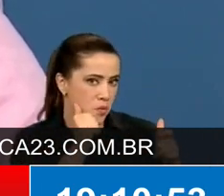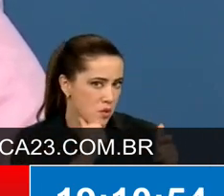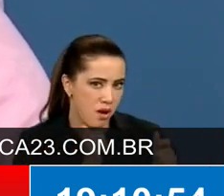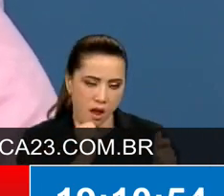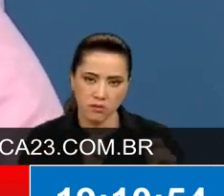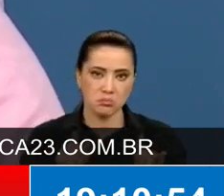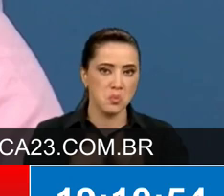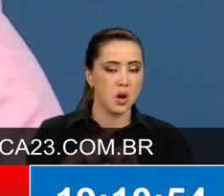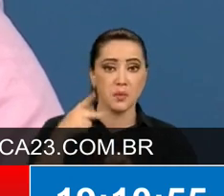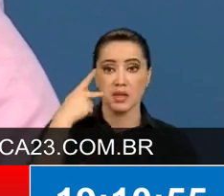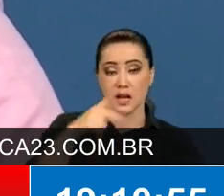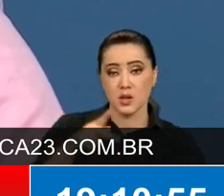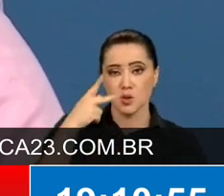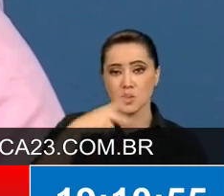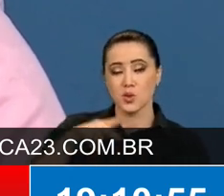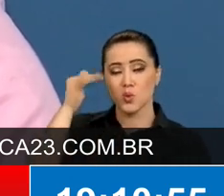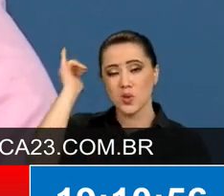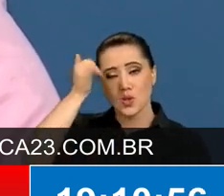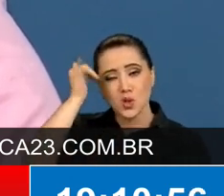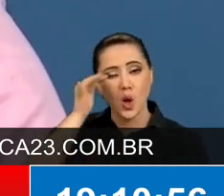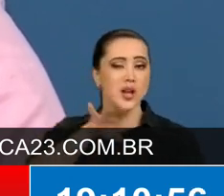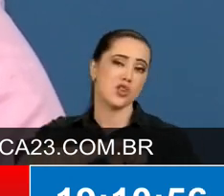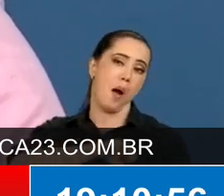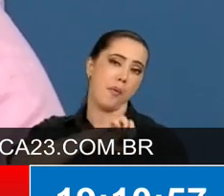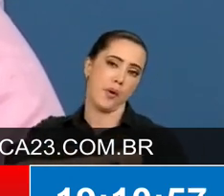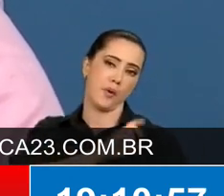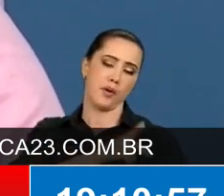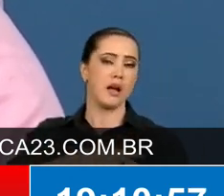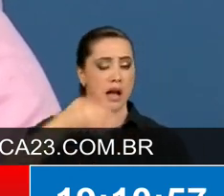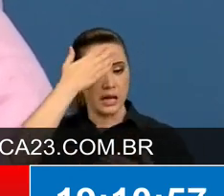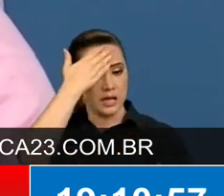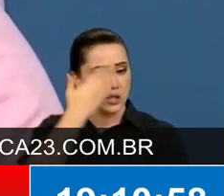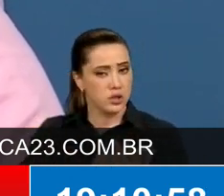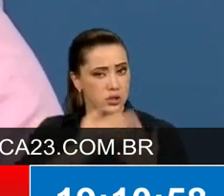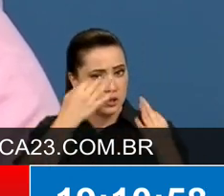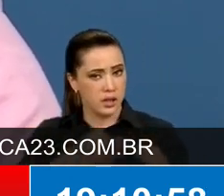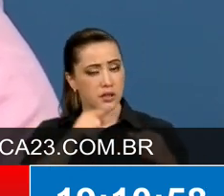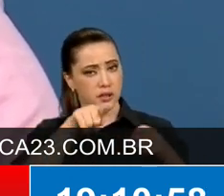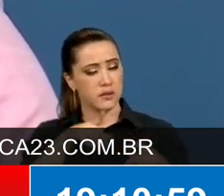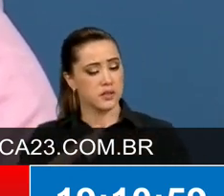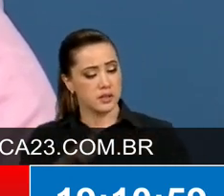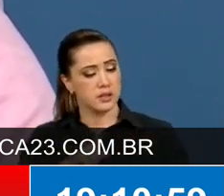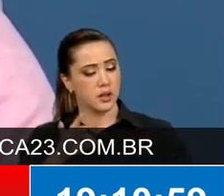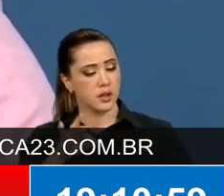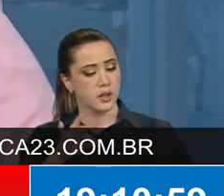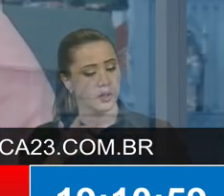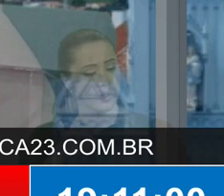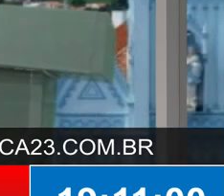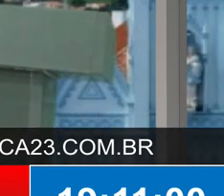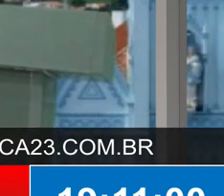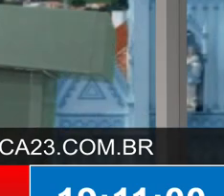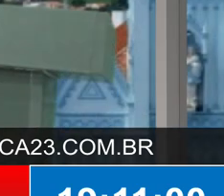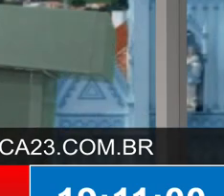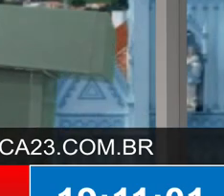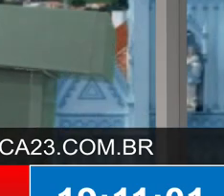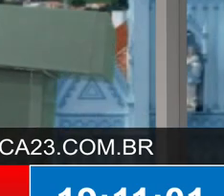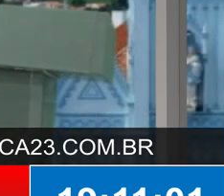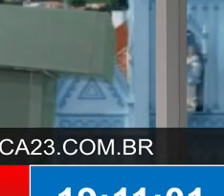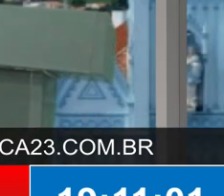encantada. Escreva sua história de amor com a certeza de que você é digna e merecedora de todo amor do mundo.